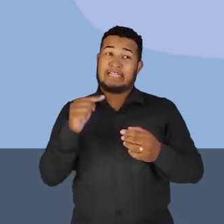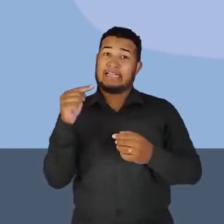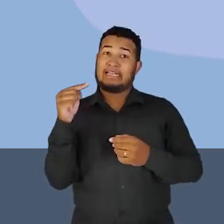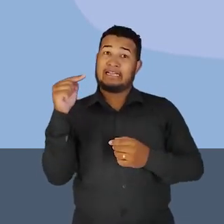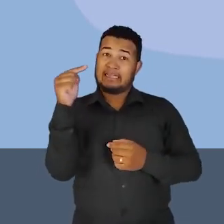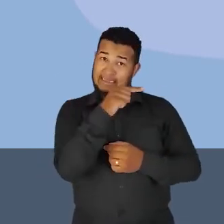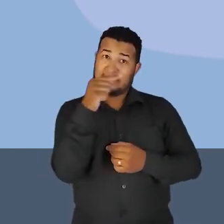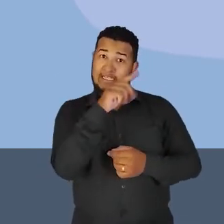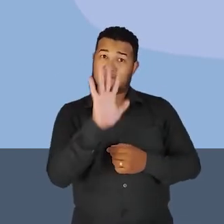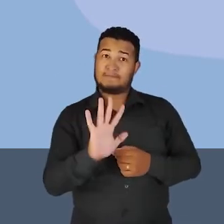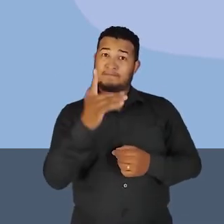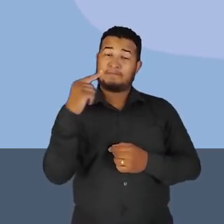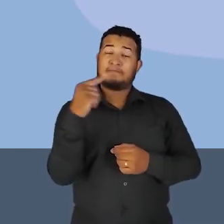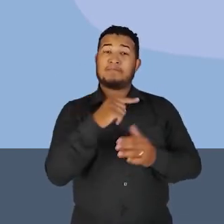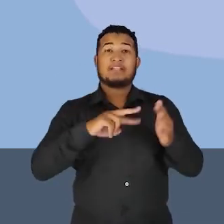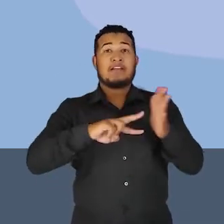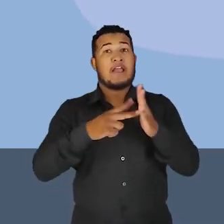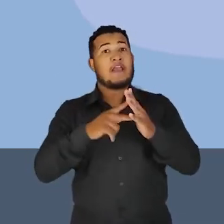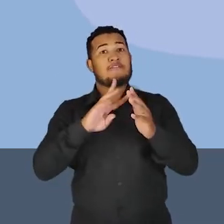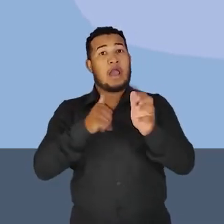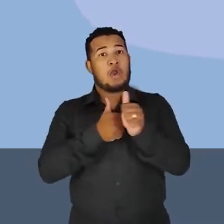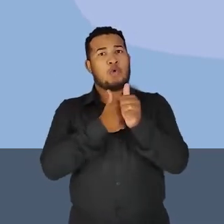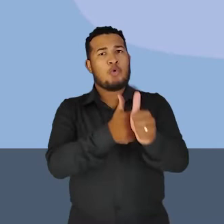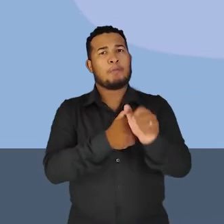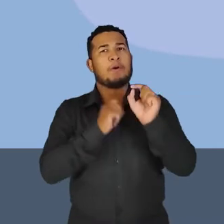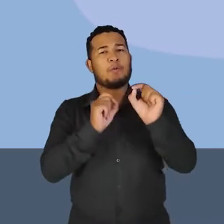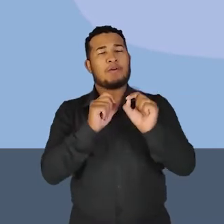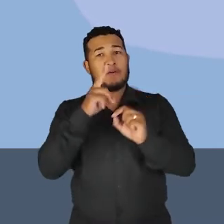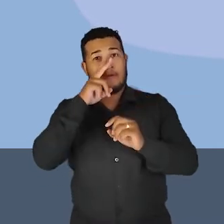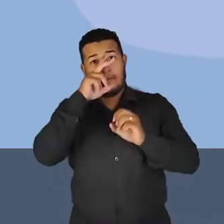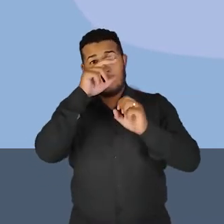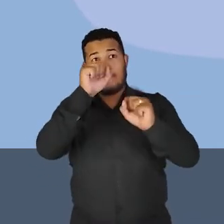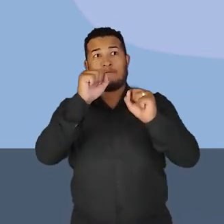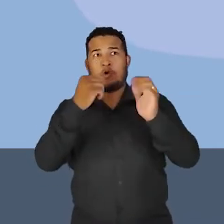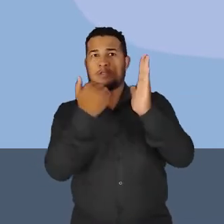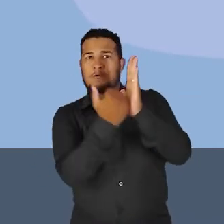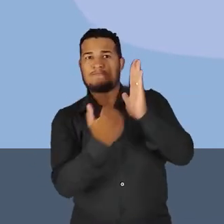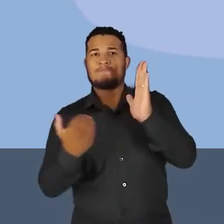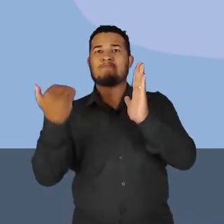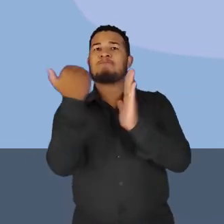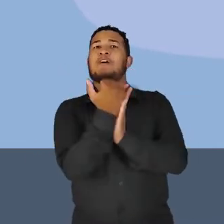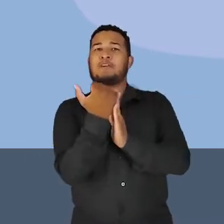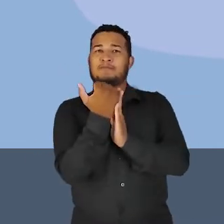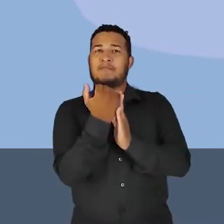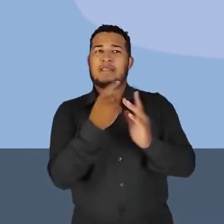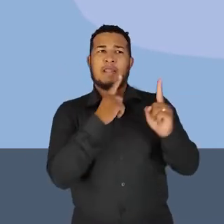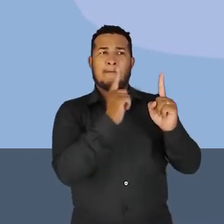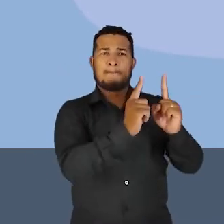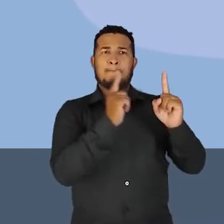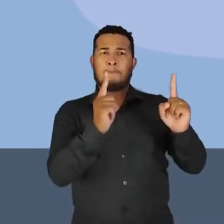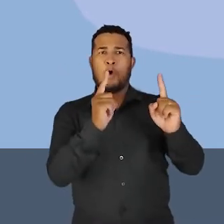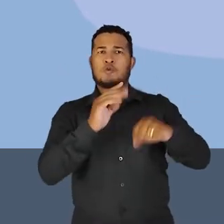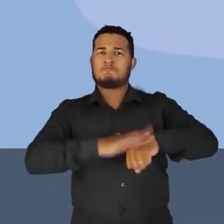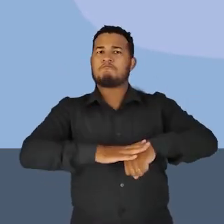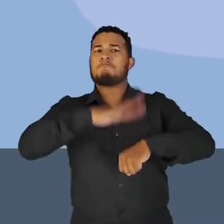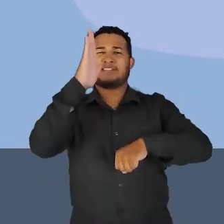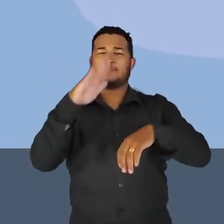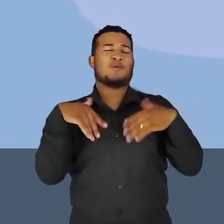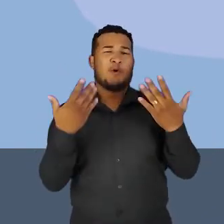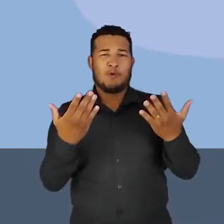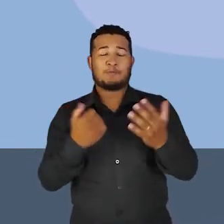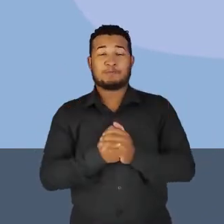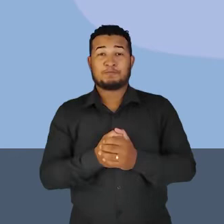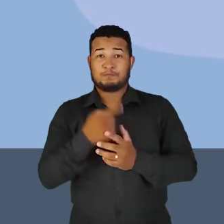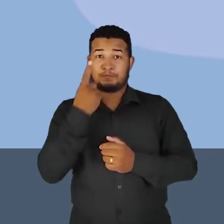nesta situação, vai acompanhar a força de maior módulo. Então, vejamos